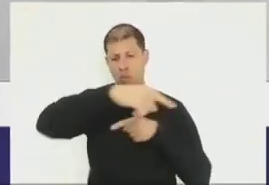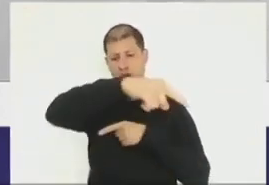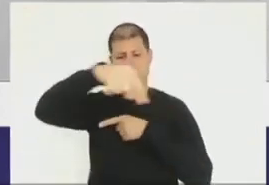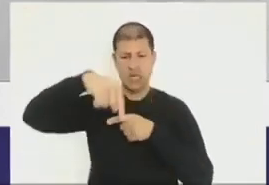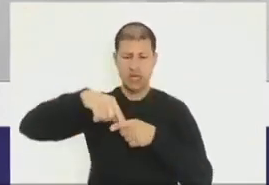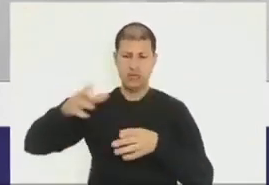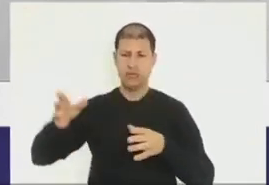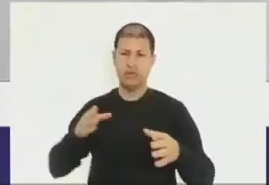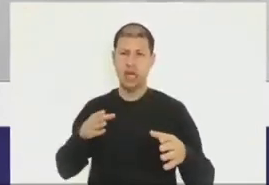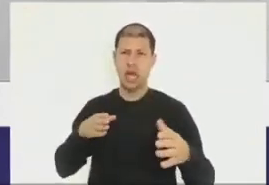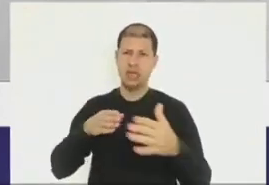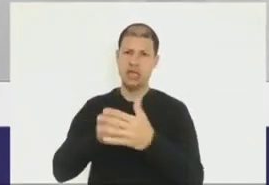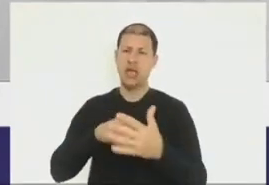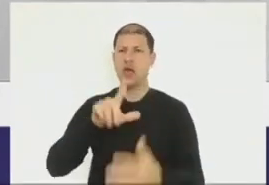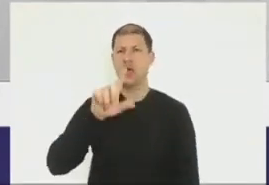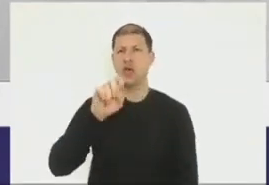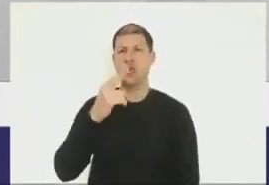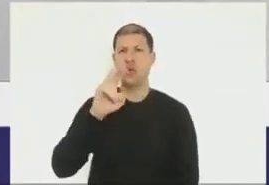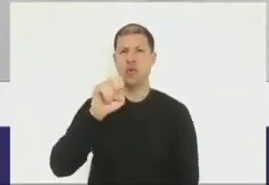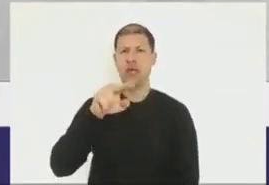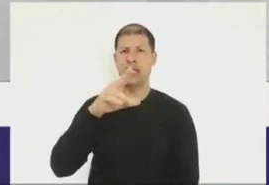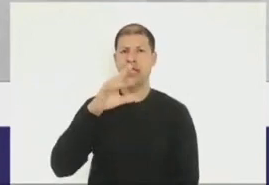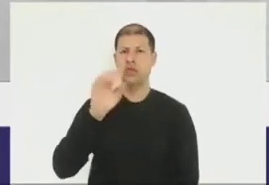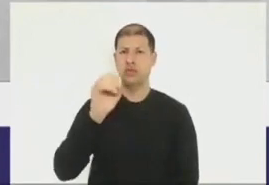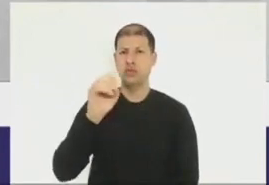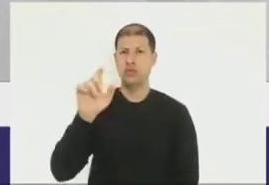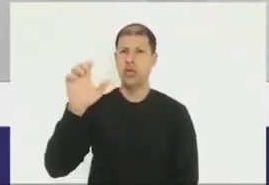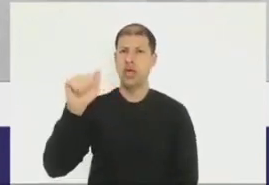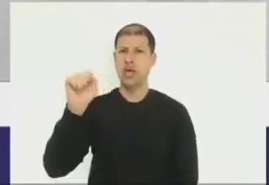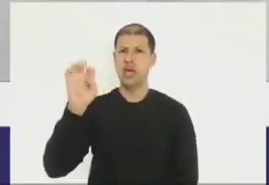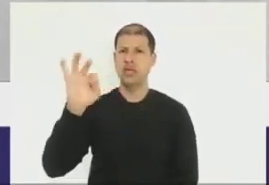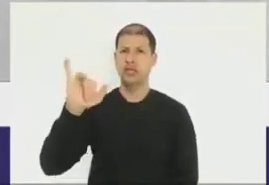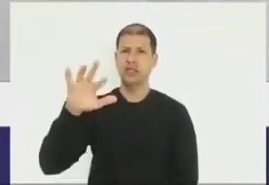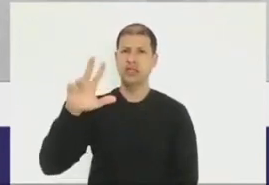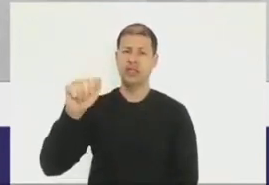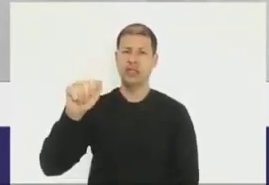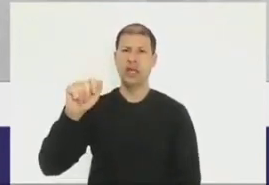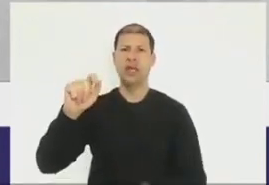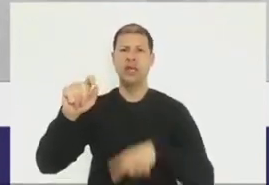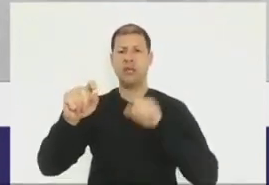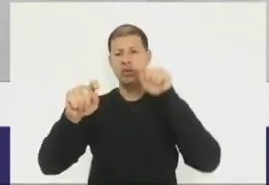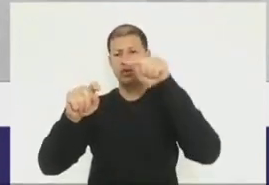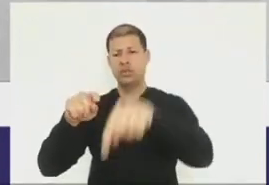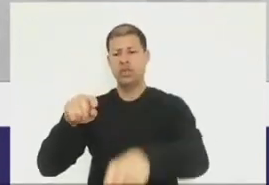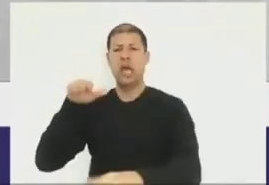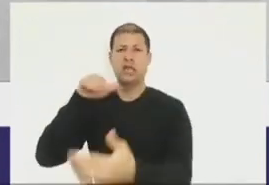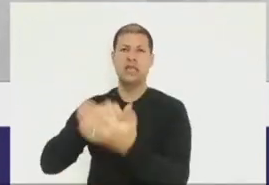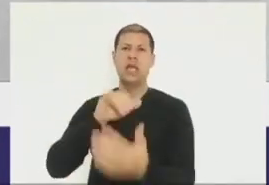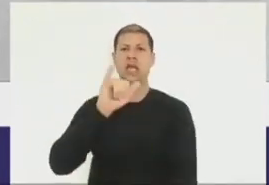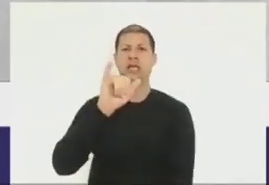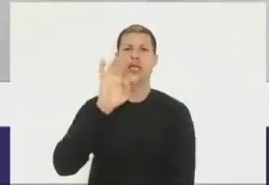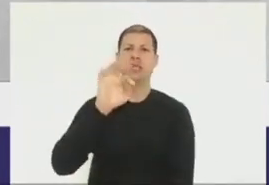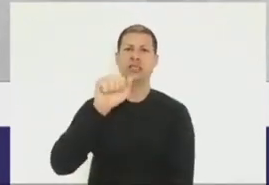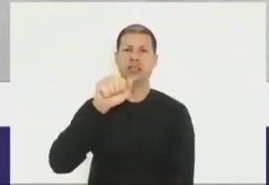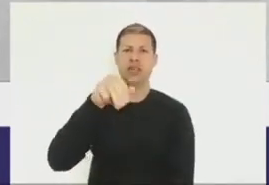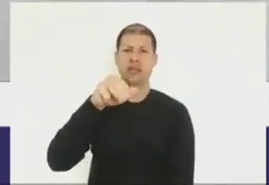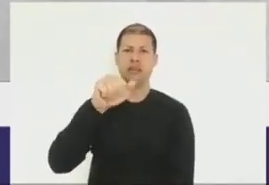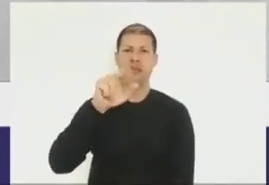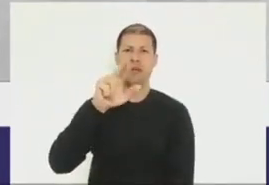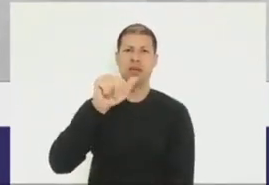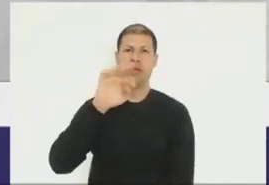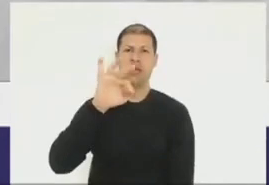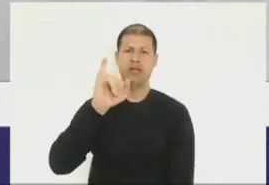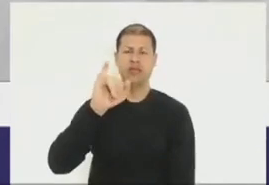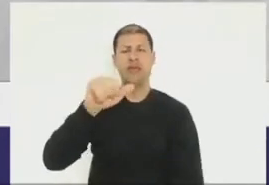até o Lourenço Castanho agora, e depois para baixo, até o Itamaraty ali, com certeza, será modificado